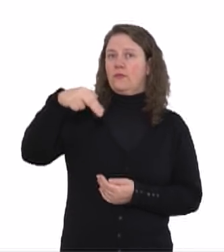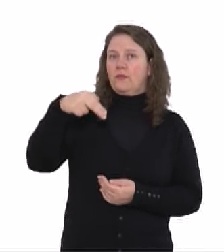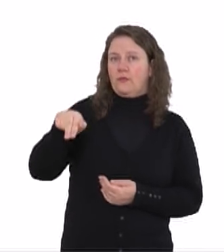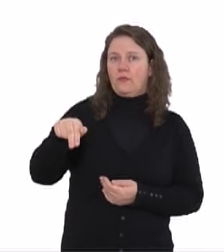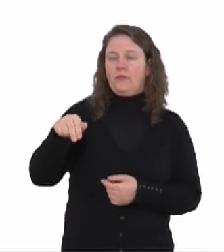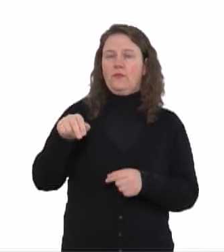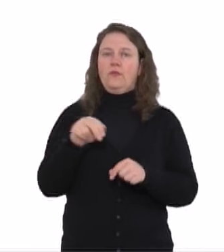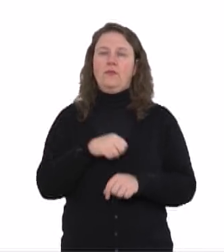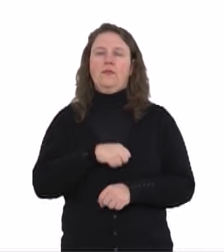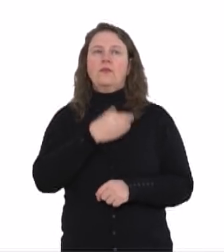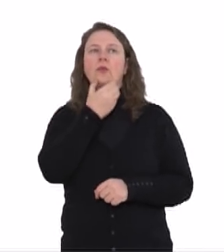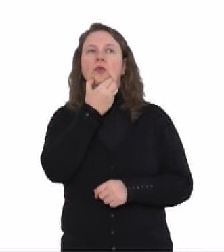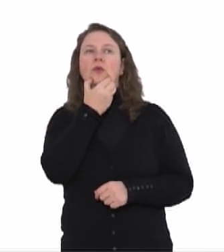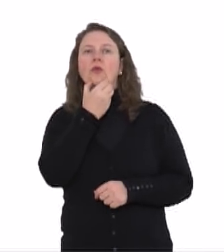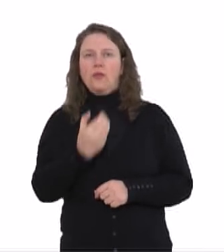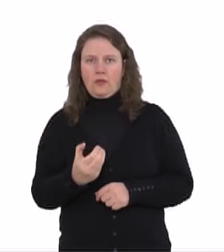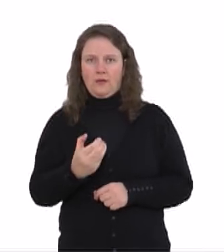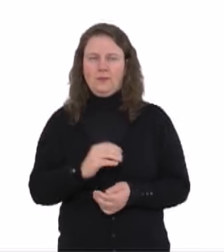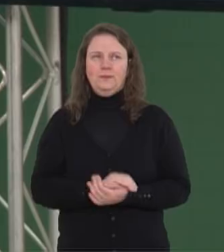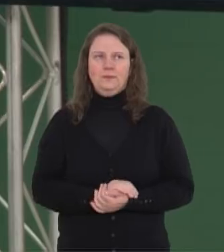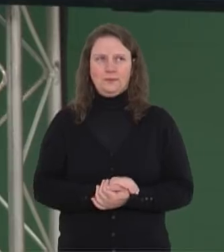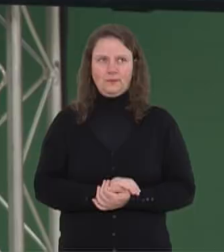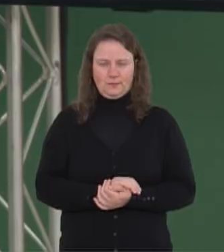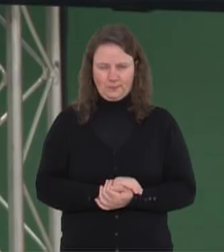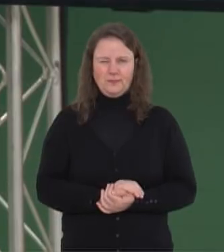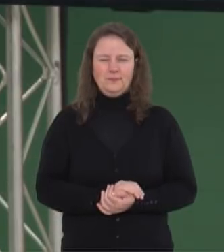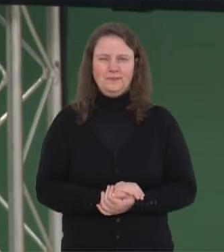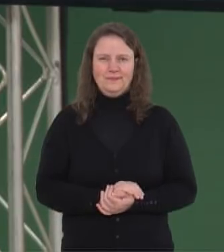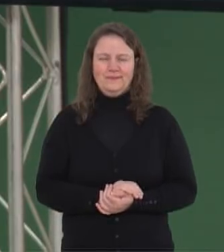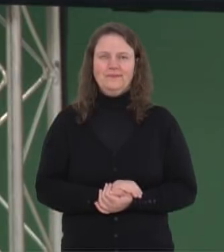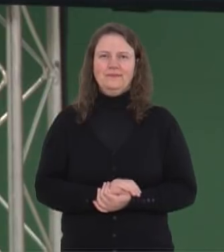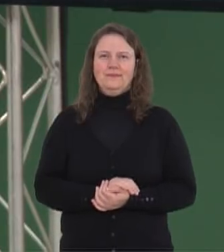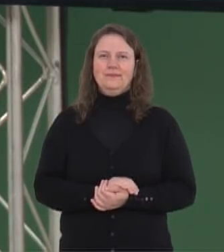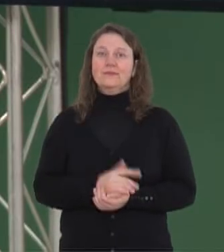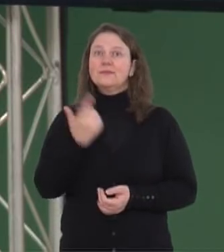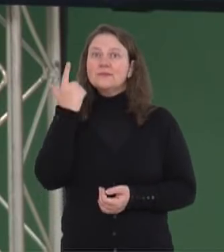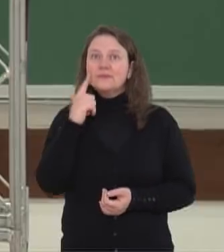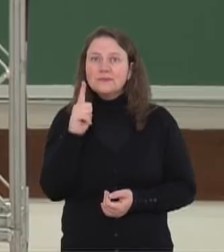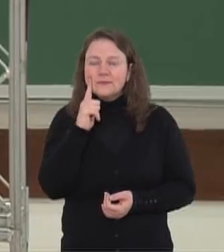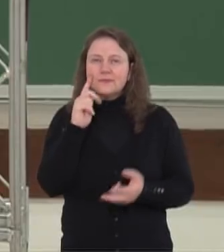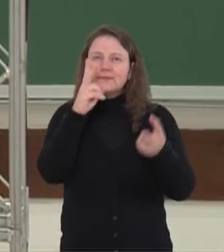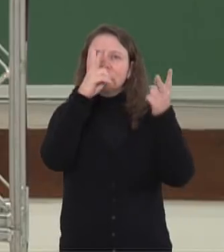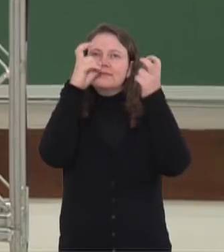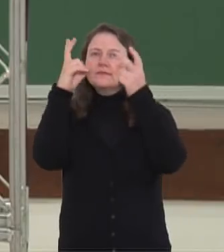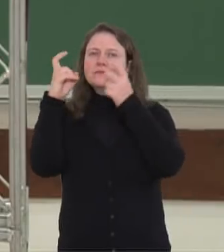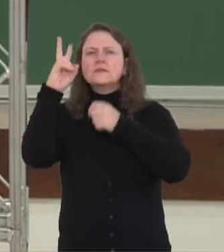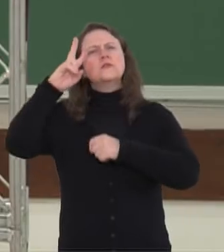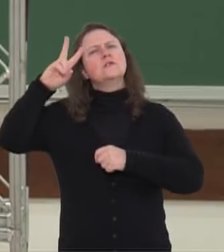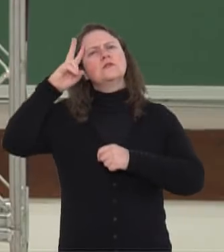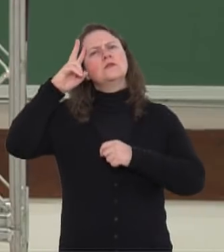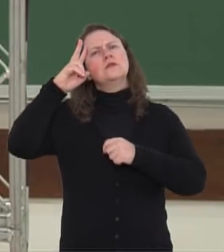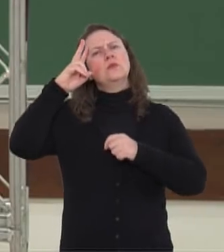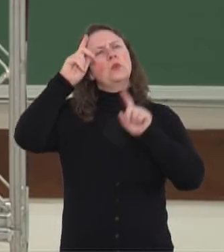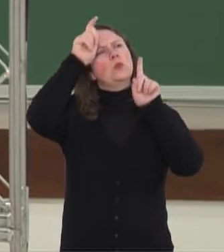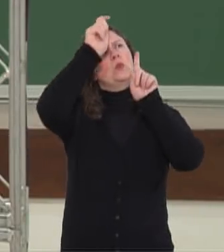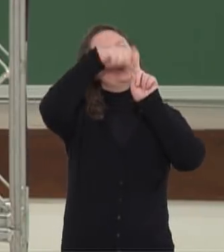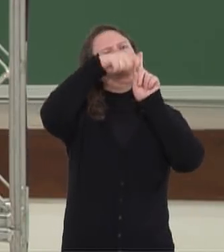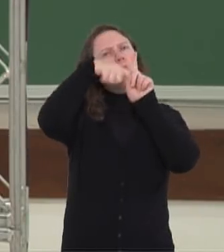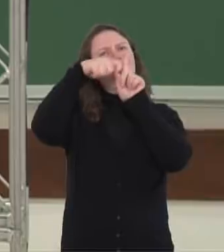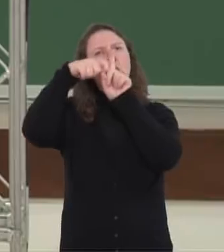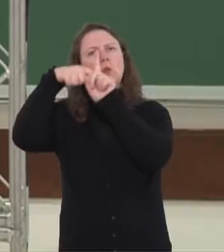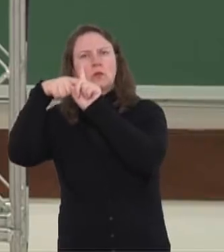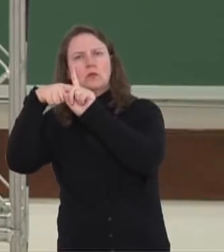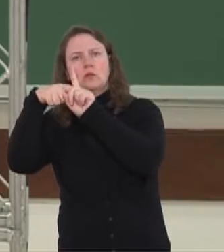November, December. Tudo bem? Conseguiram lembrar aí todos os meses do